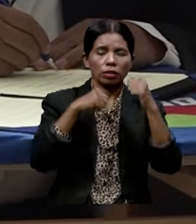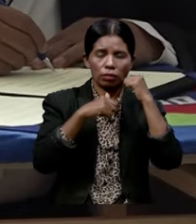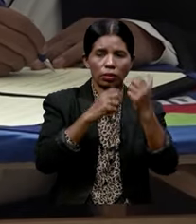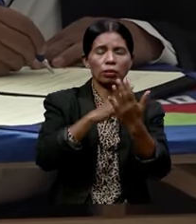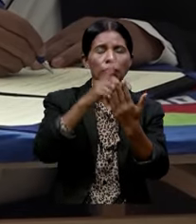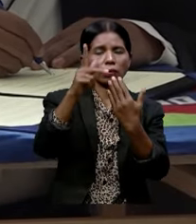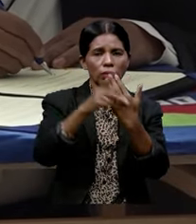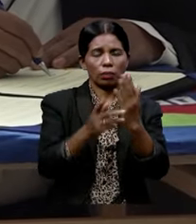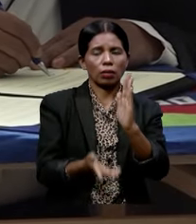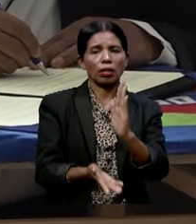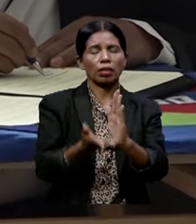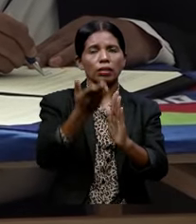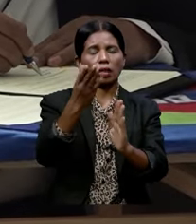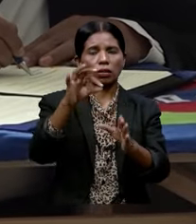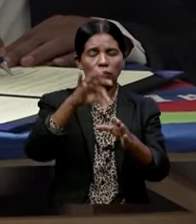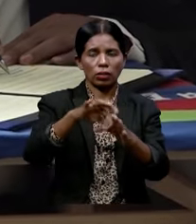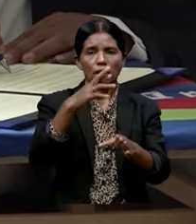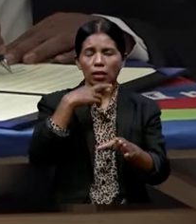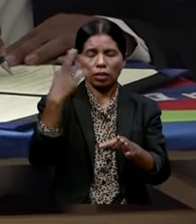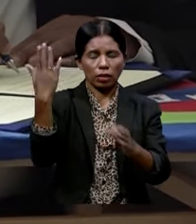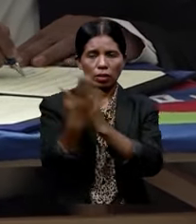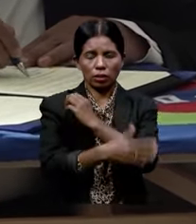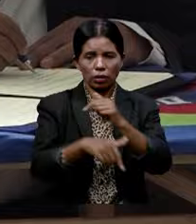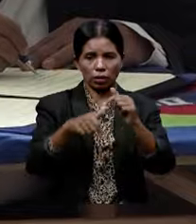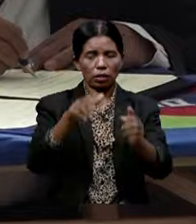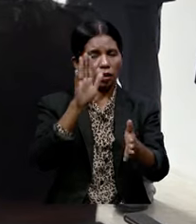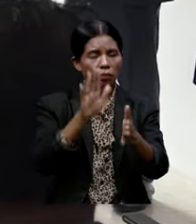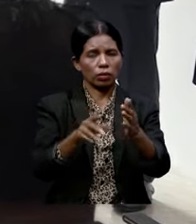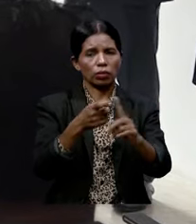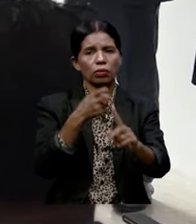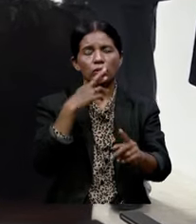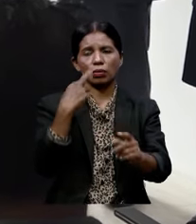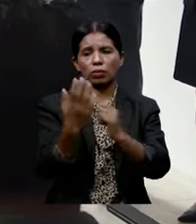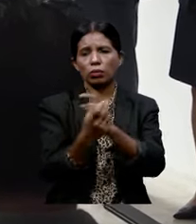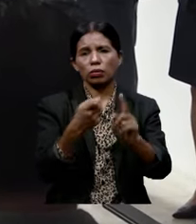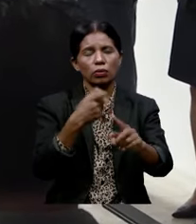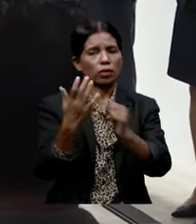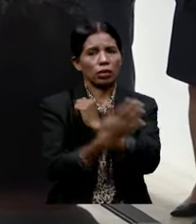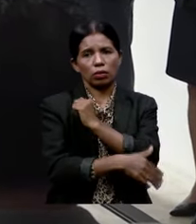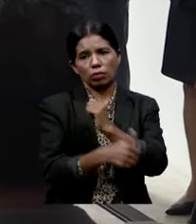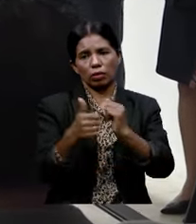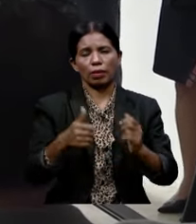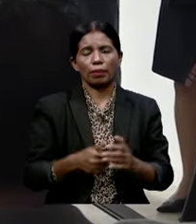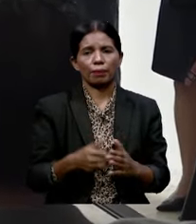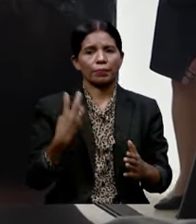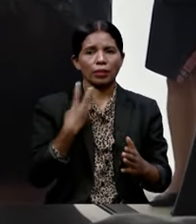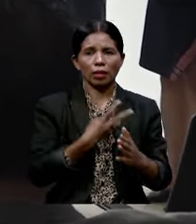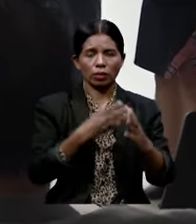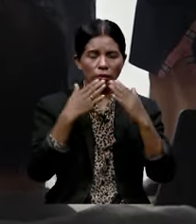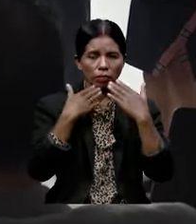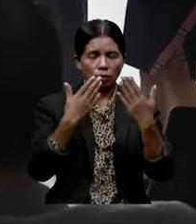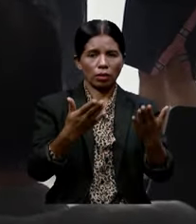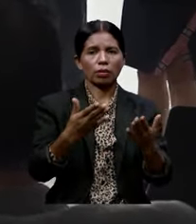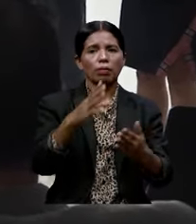ho dihasai produsan hare iha railaran. Ne ha menos dependencia fos usirai lior. Te agradece pa